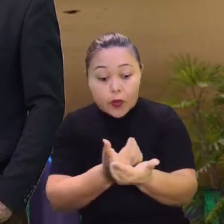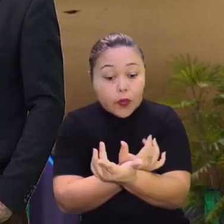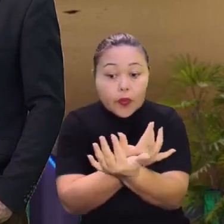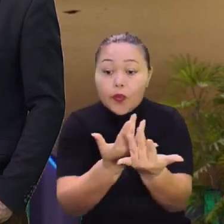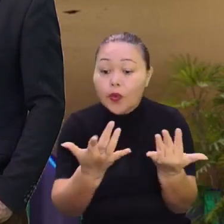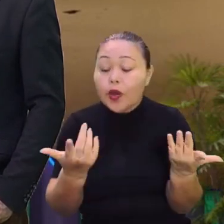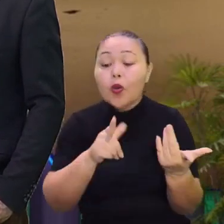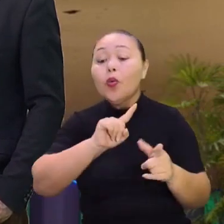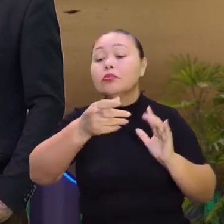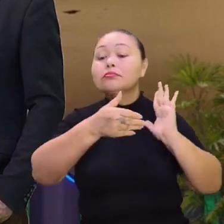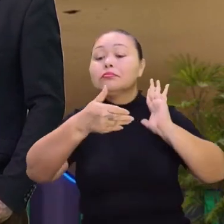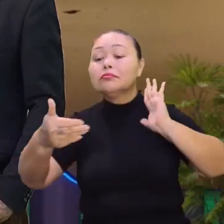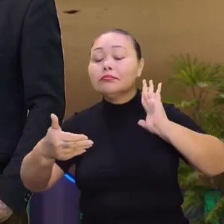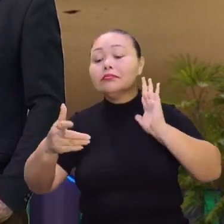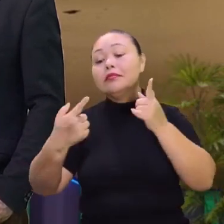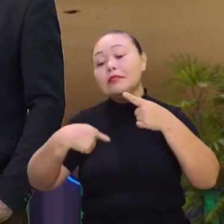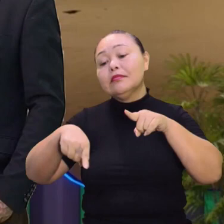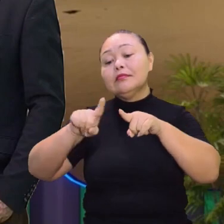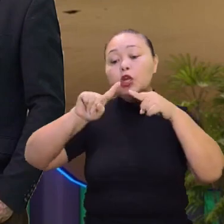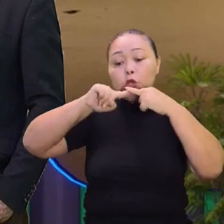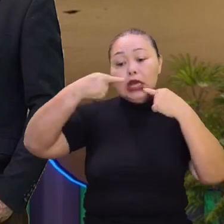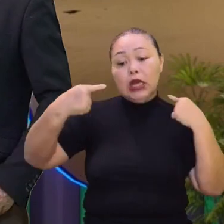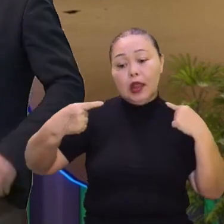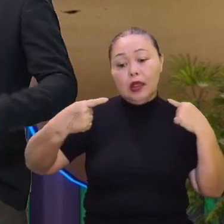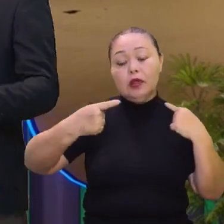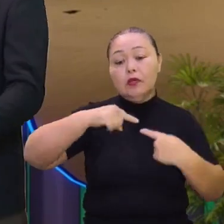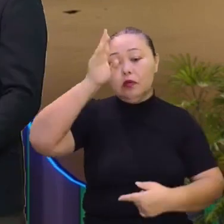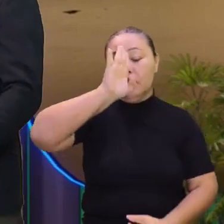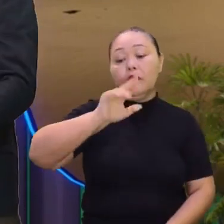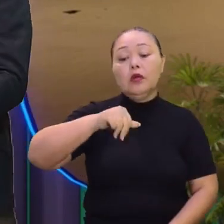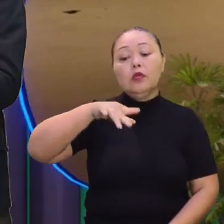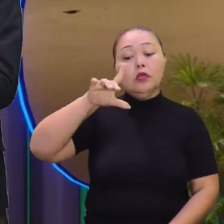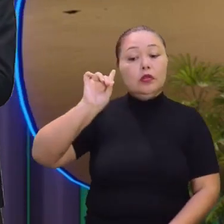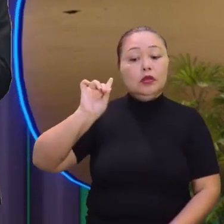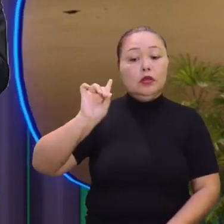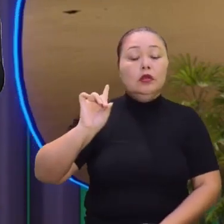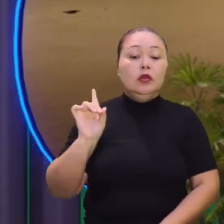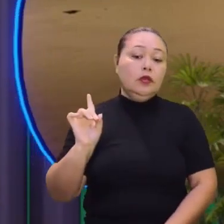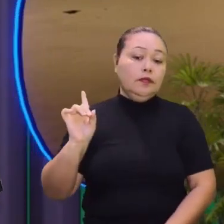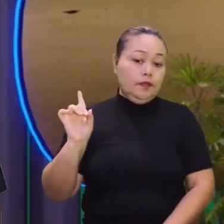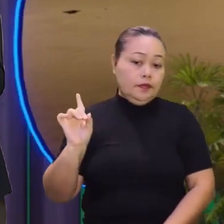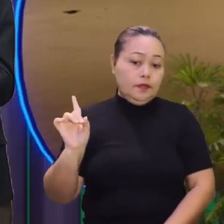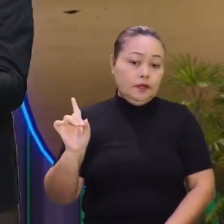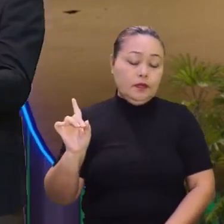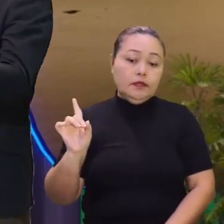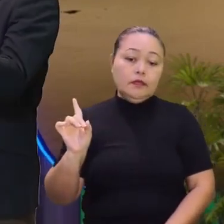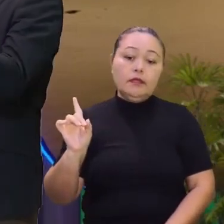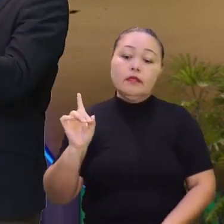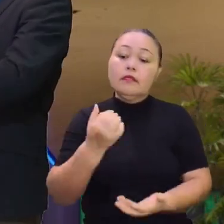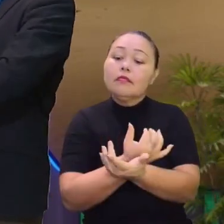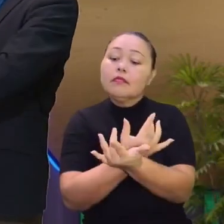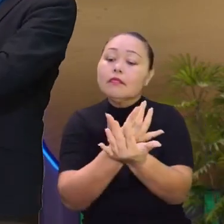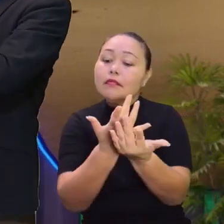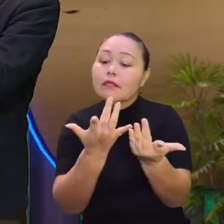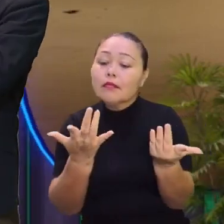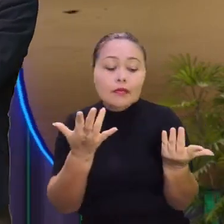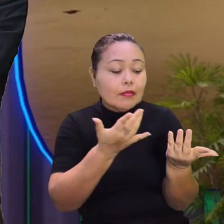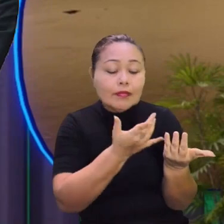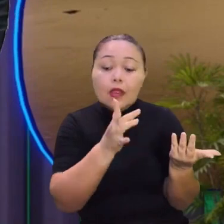desenvolvendo outros ciclos, até como a cana-de-açúcar aqui no Brasil. Isso, lá no Nordeste. Mas aí essas